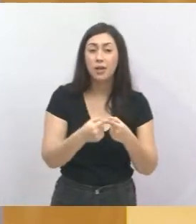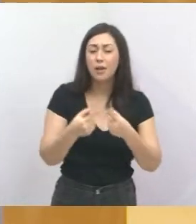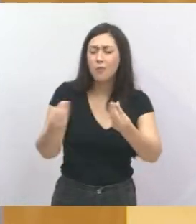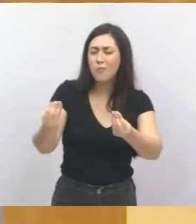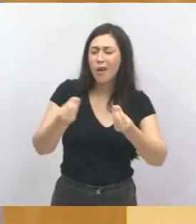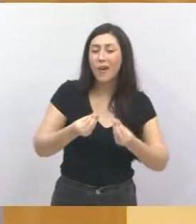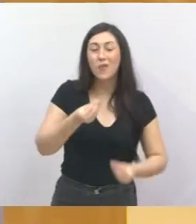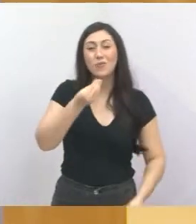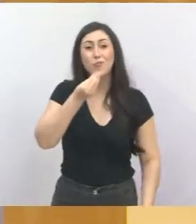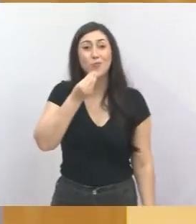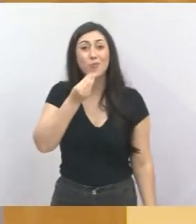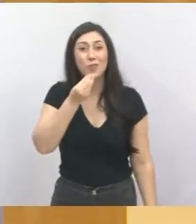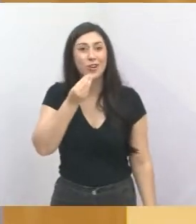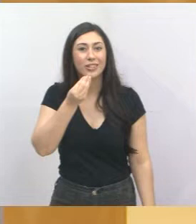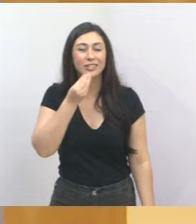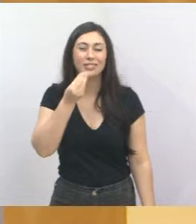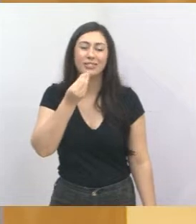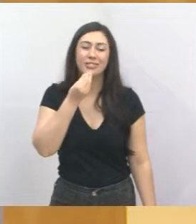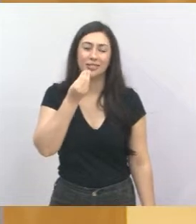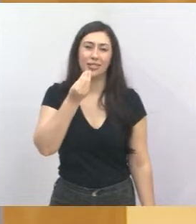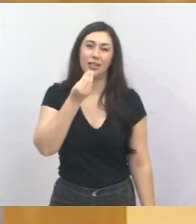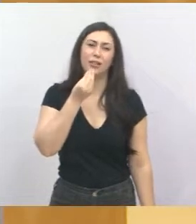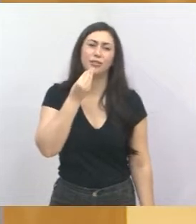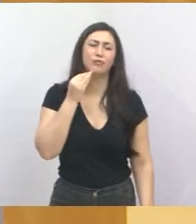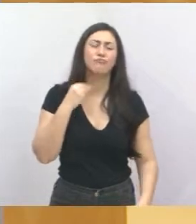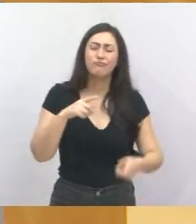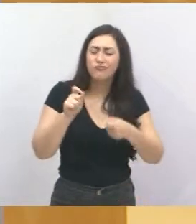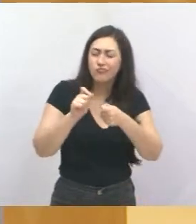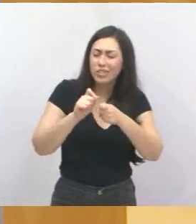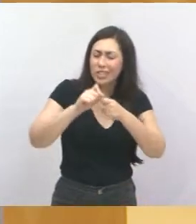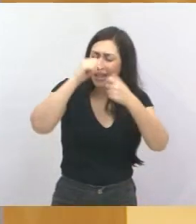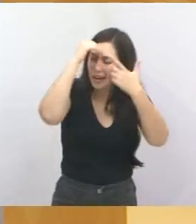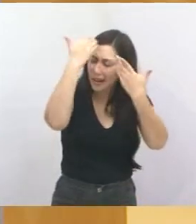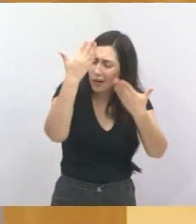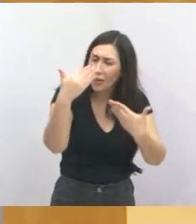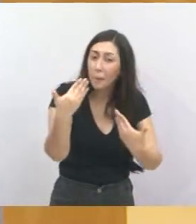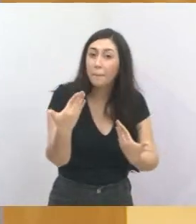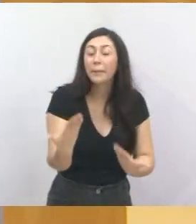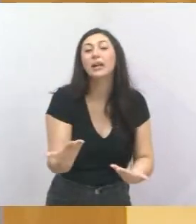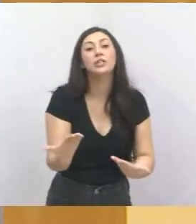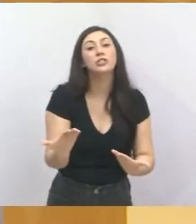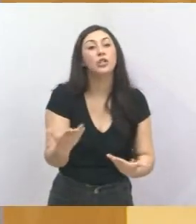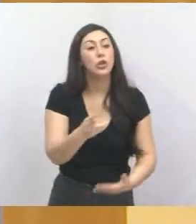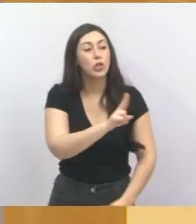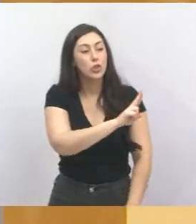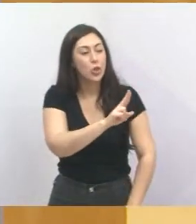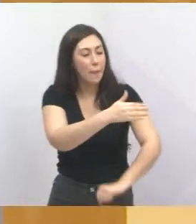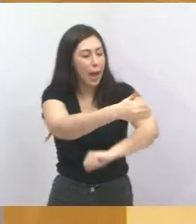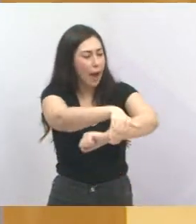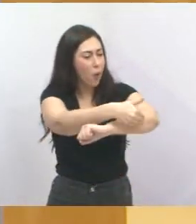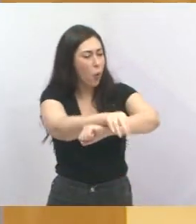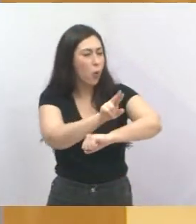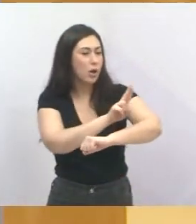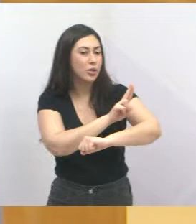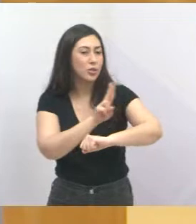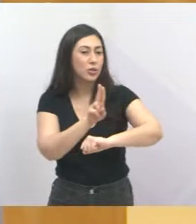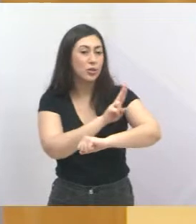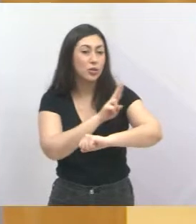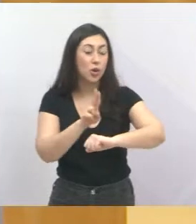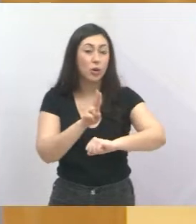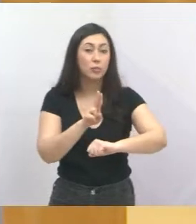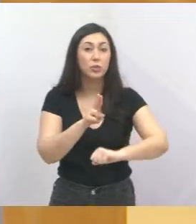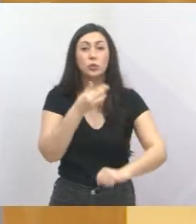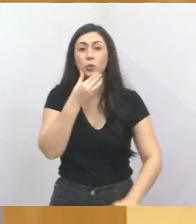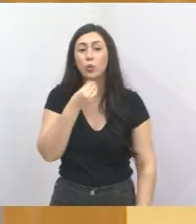essa oportunidade para fazer essa honraria aqui, nomeando uma rua com o nome do avô